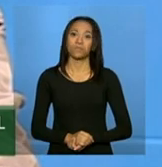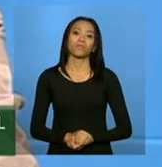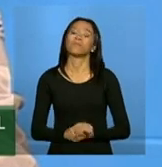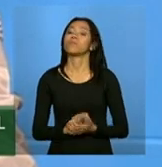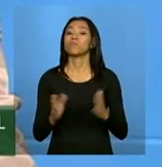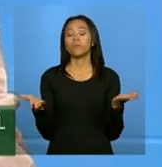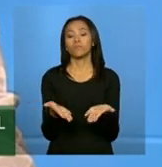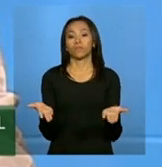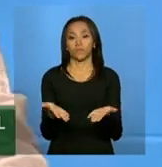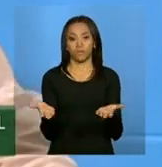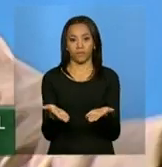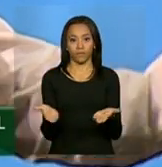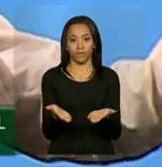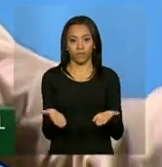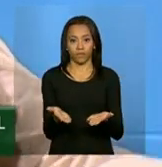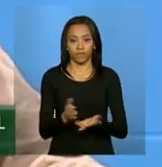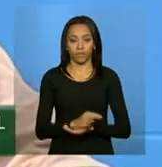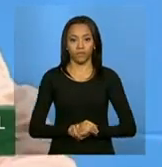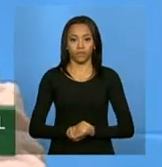Agora,